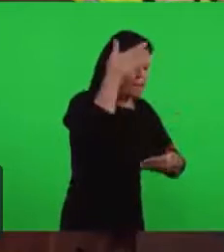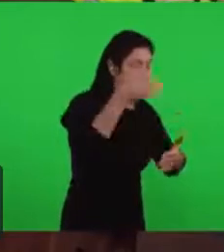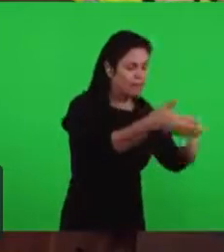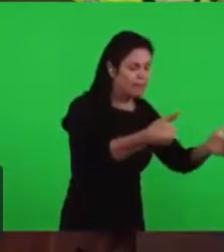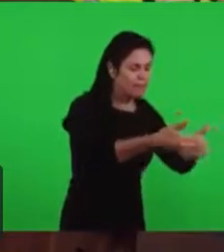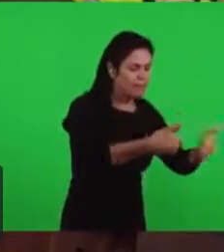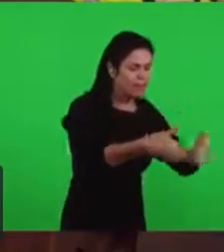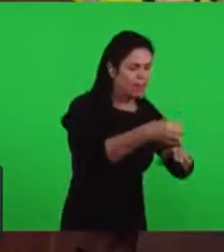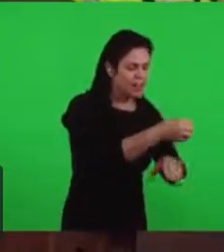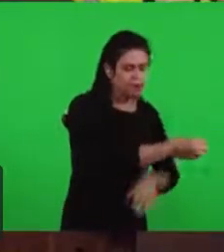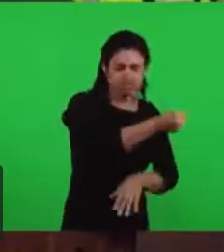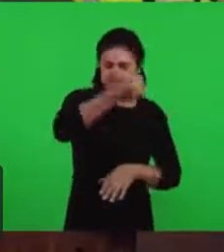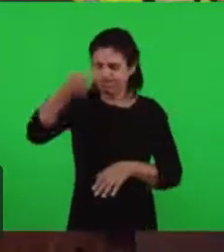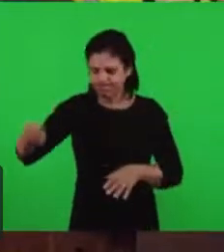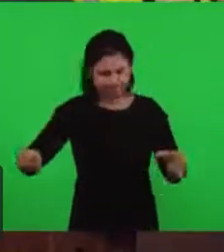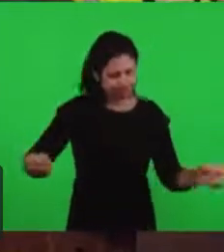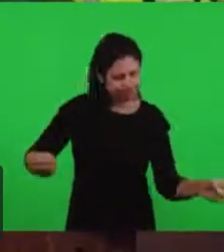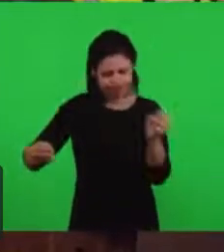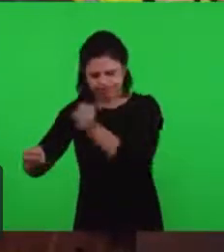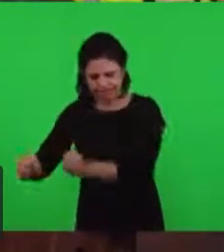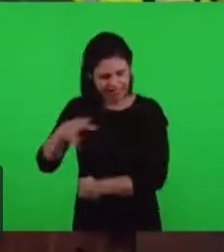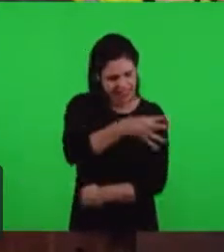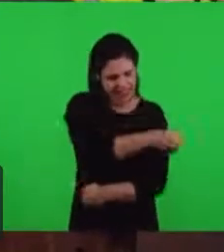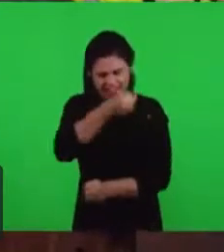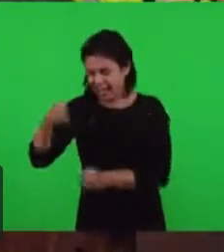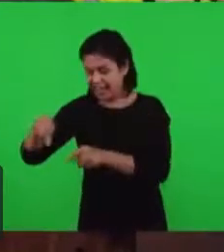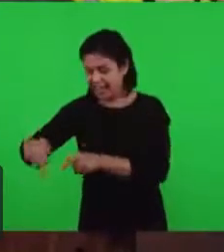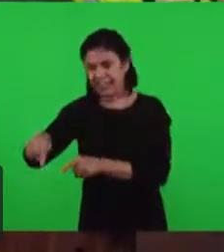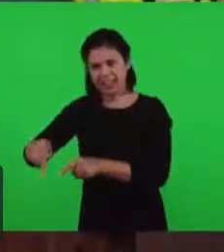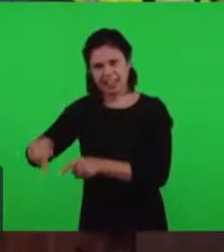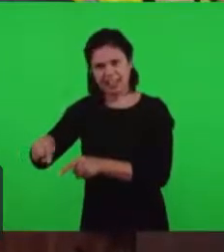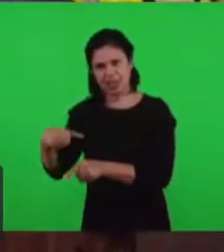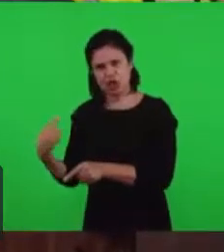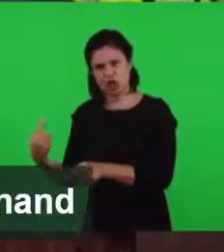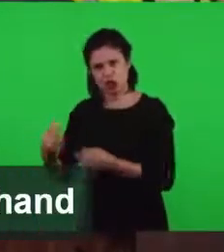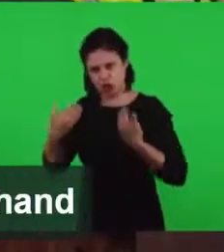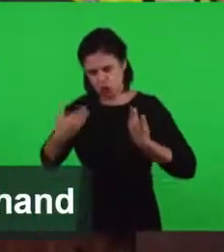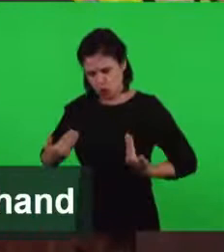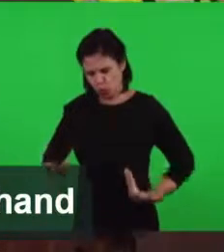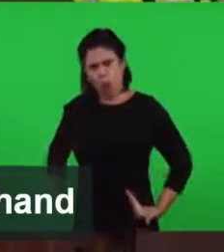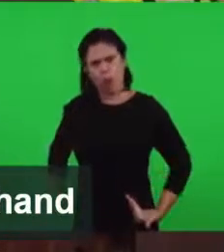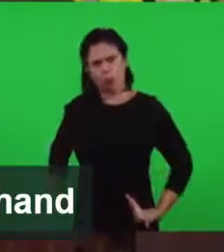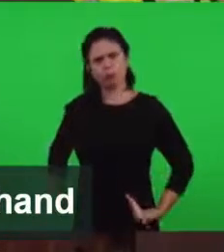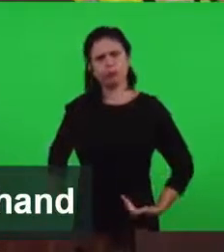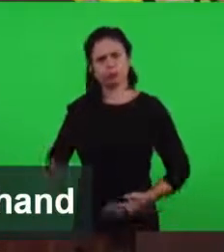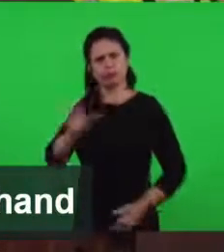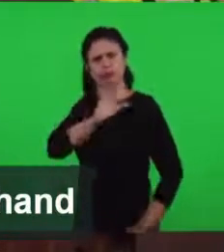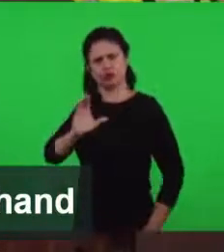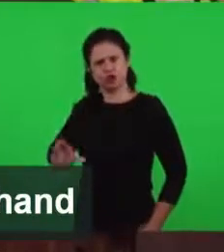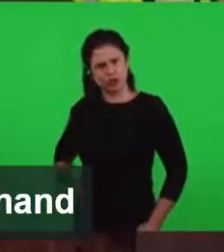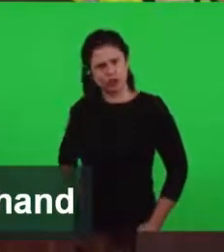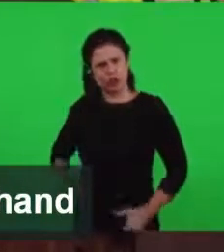ainda não o corpo é do